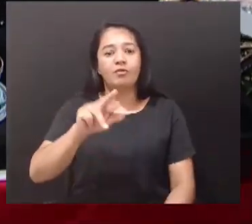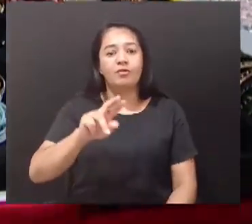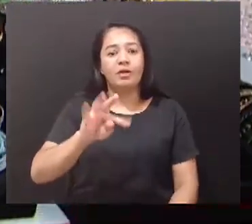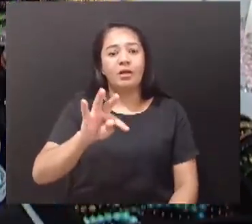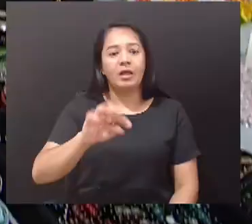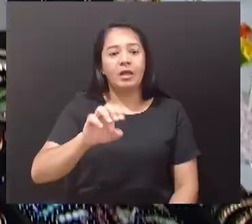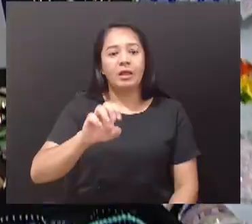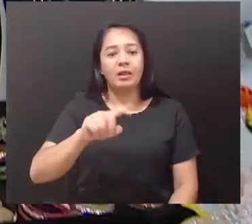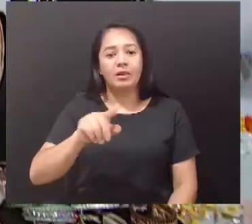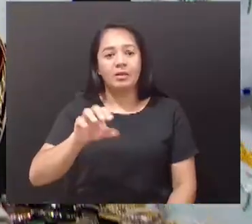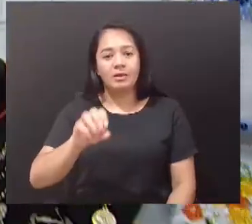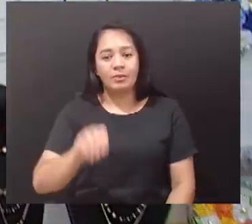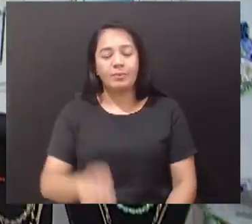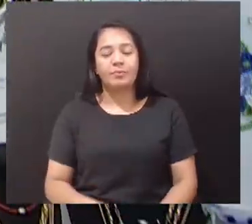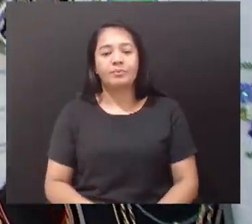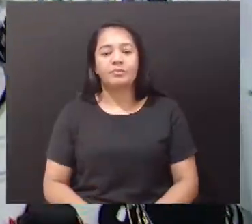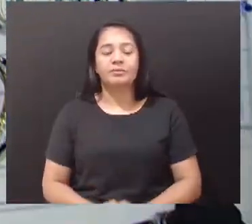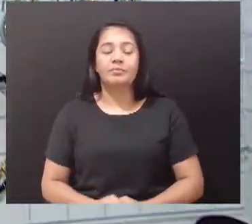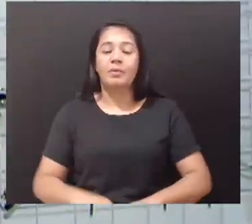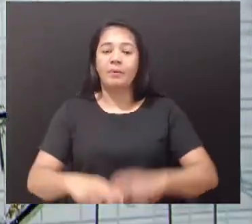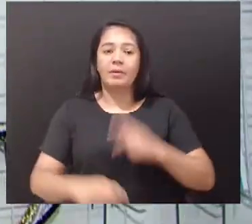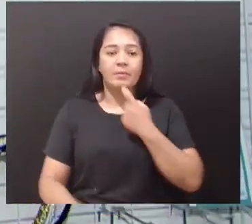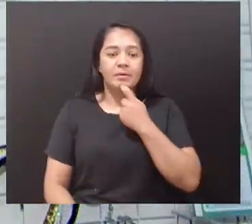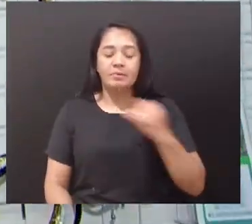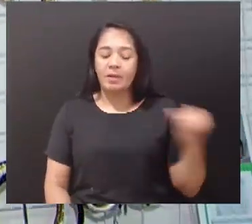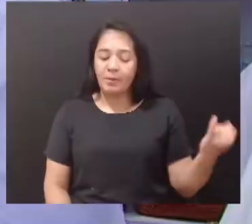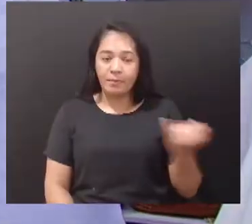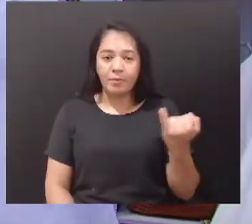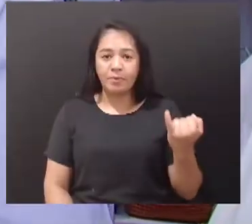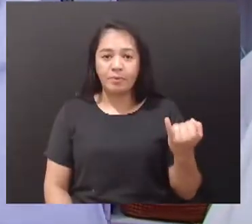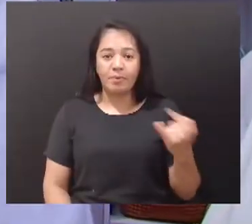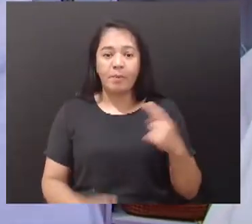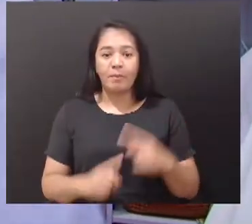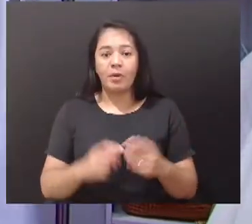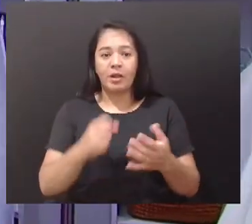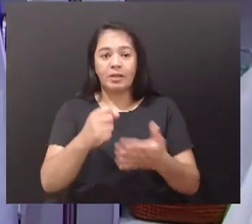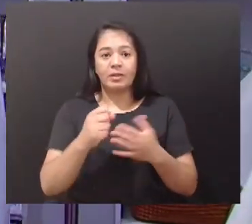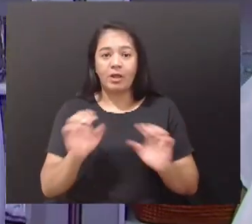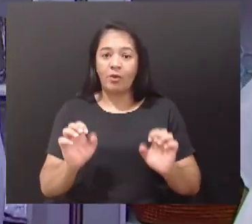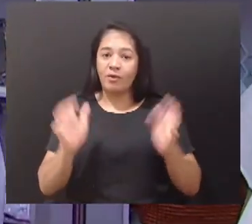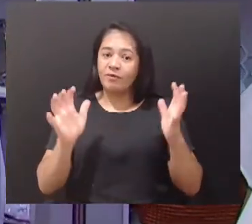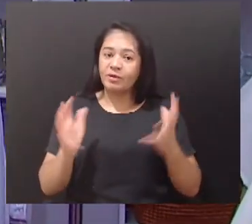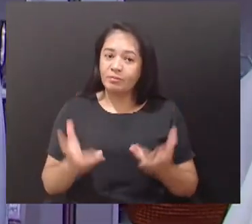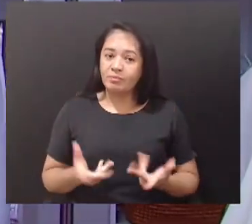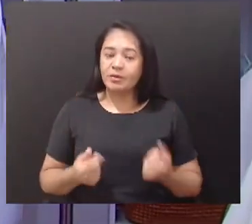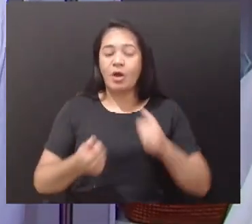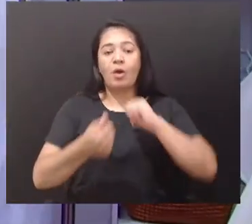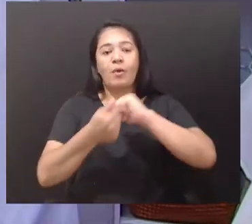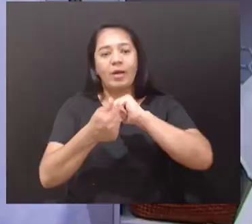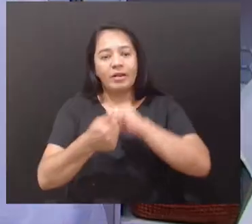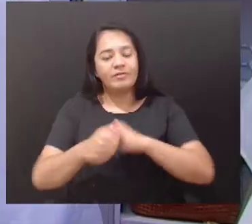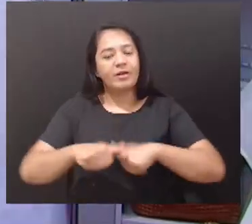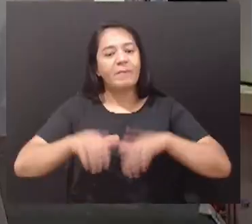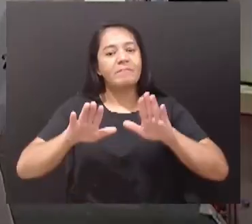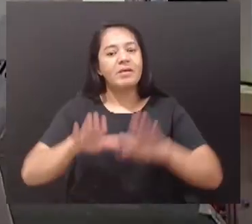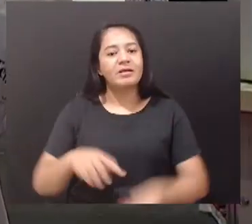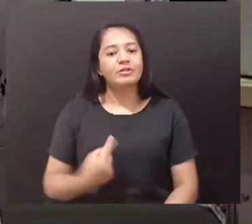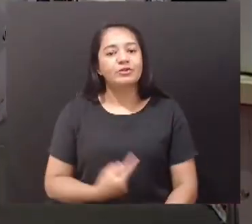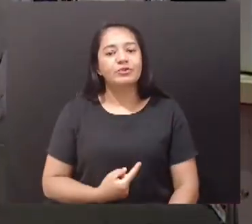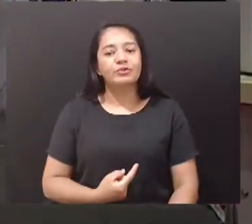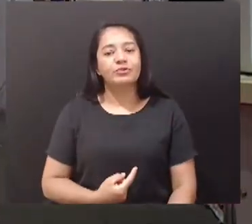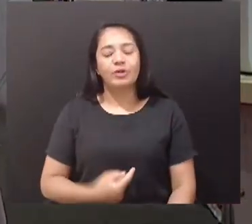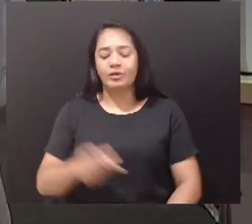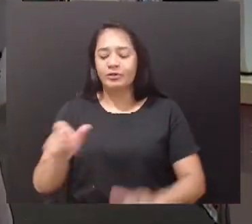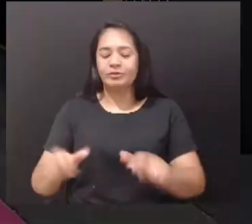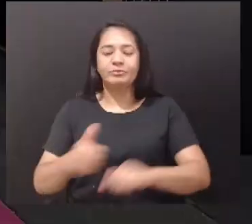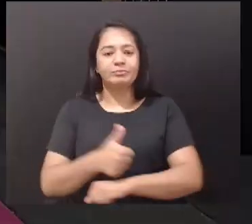qualidade. Então, para Campinas é muito importante, porque além de trazer um evento fantástico, qualifica nossos artesãos. Quem